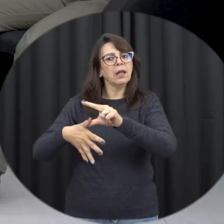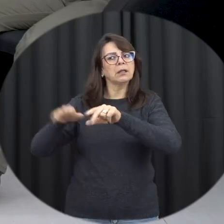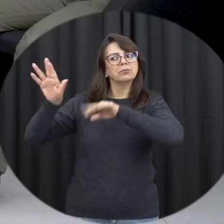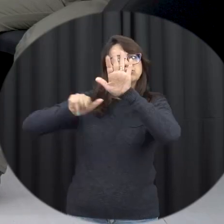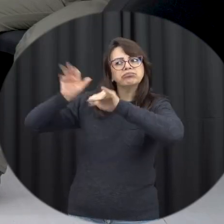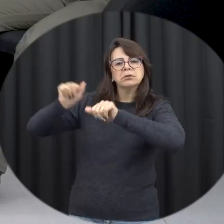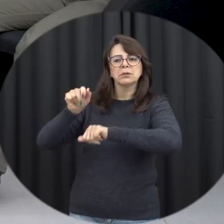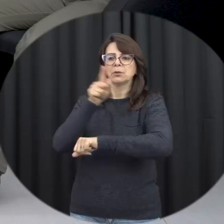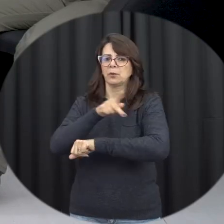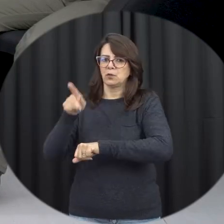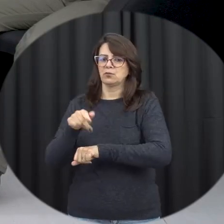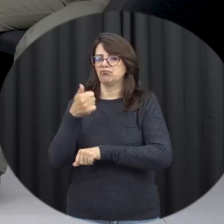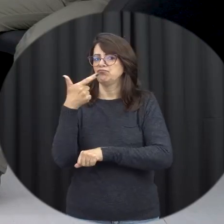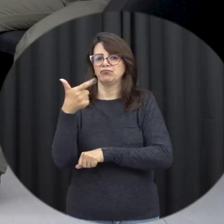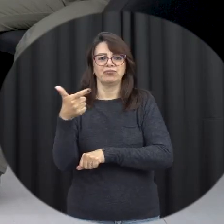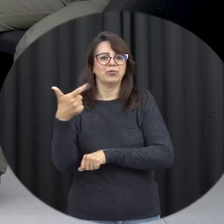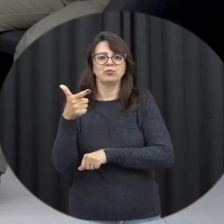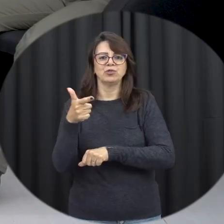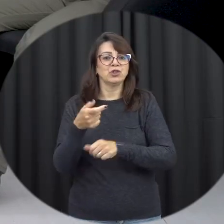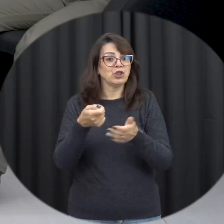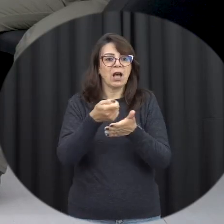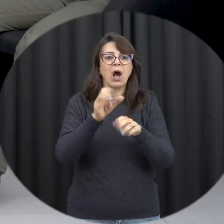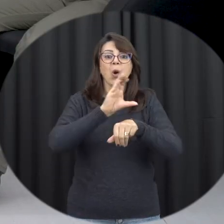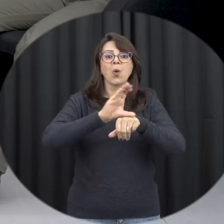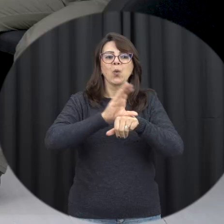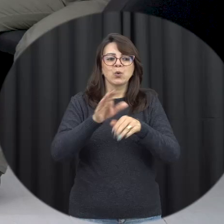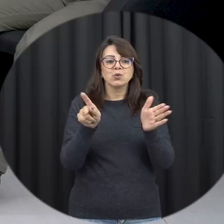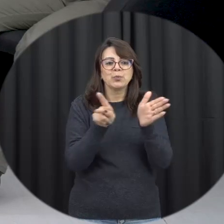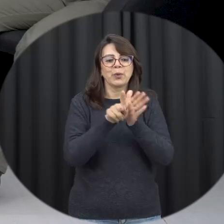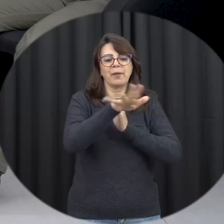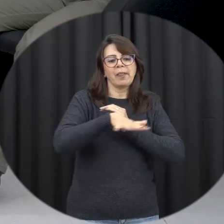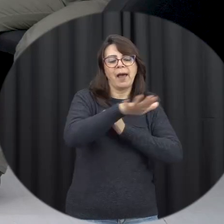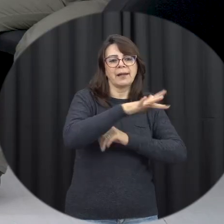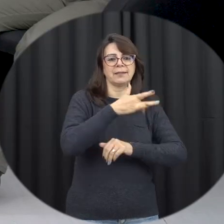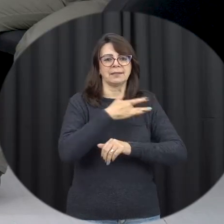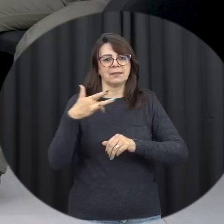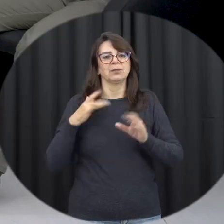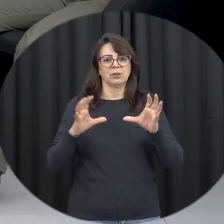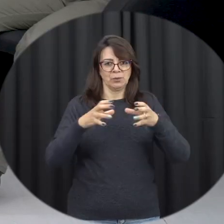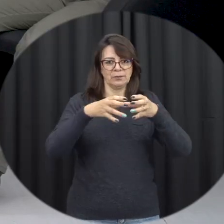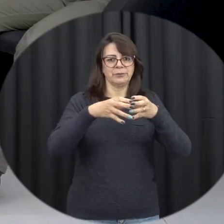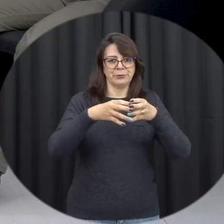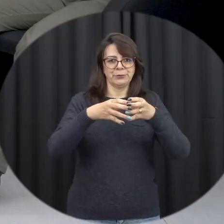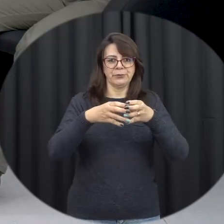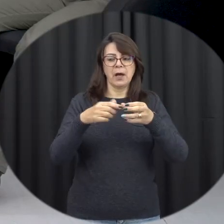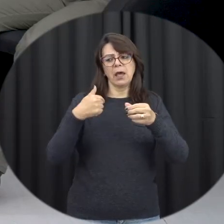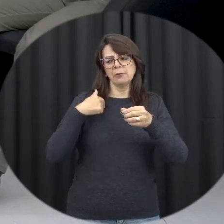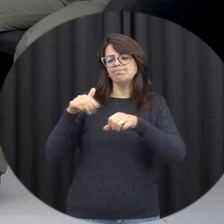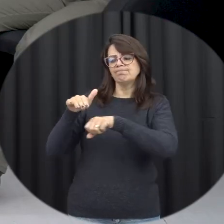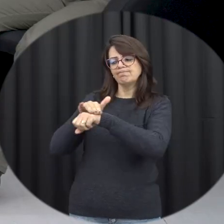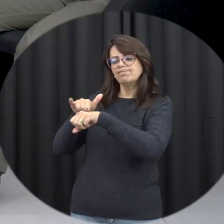da UNILA, que estava chamando professores, ainda não tinha o curso da saúde coletiva.